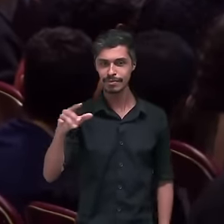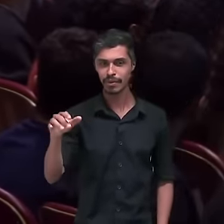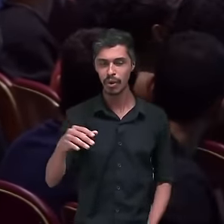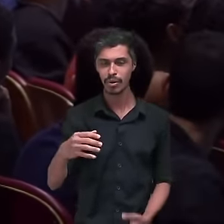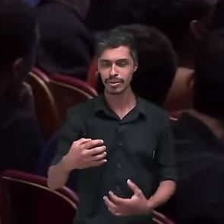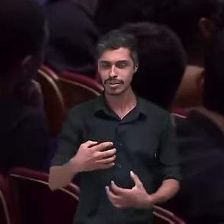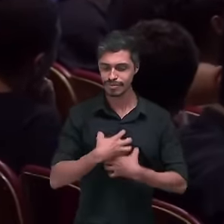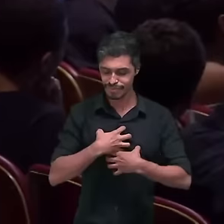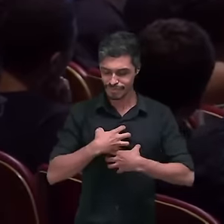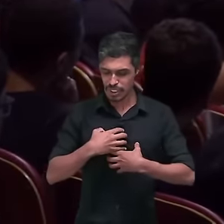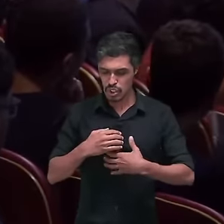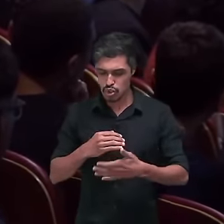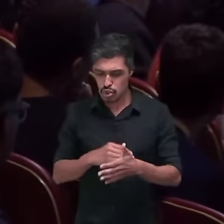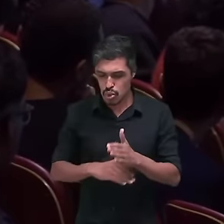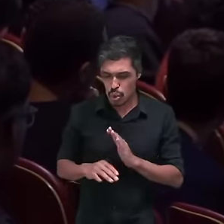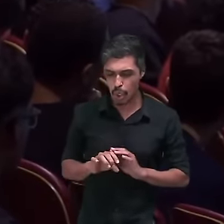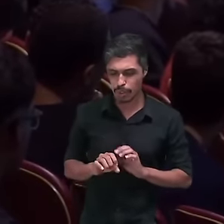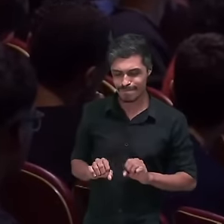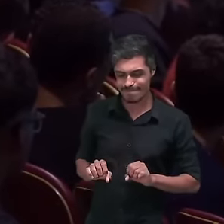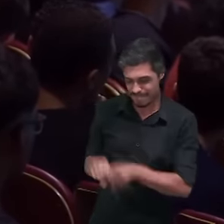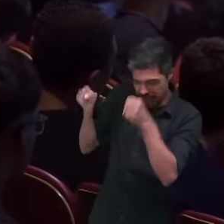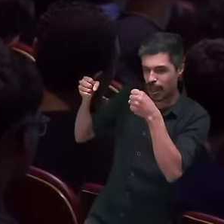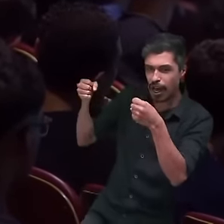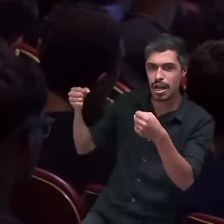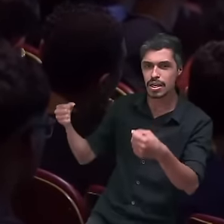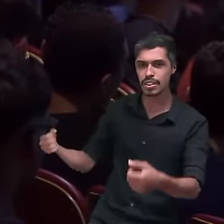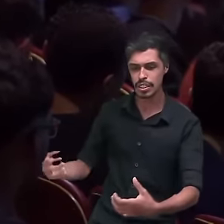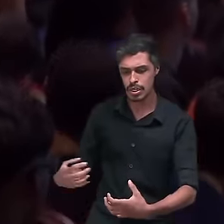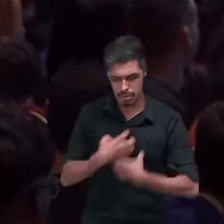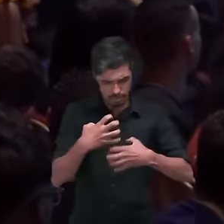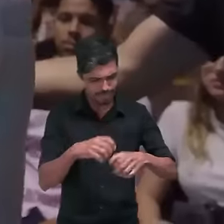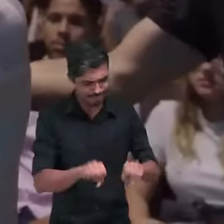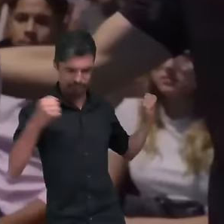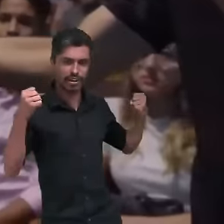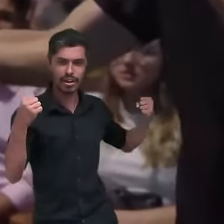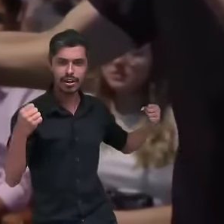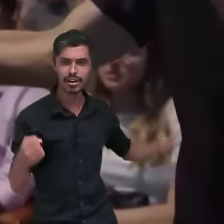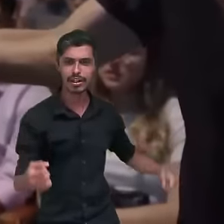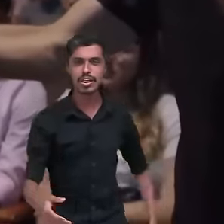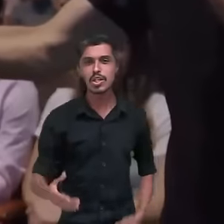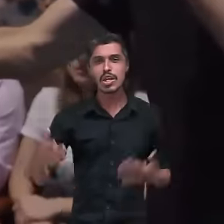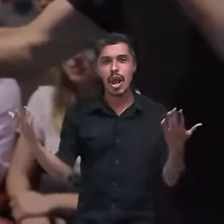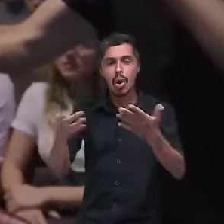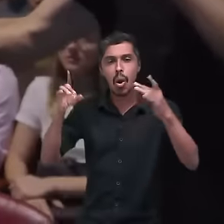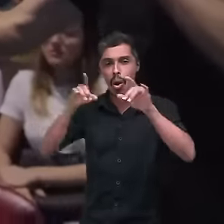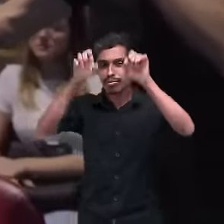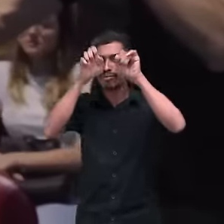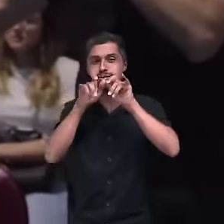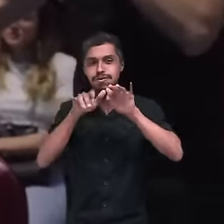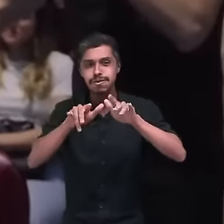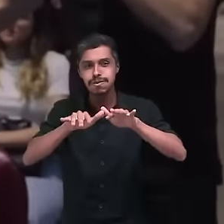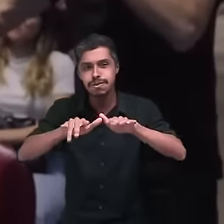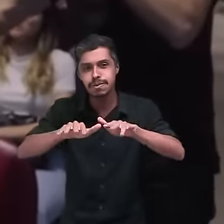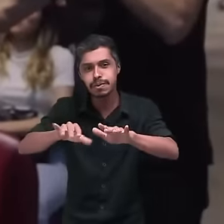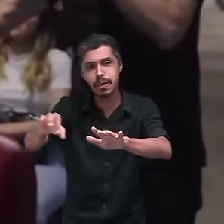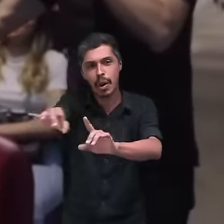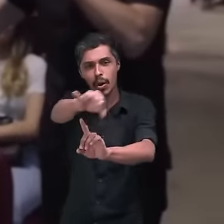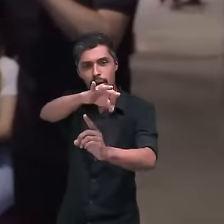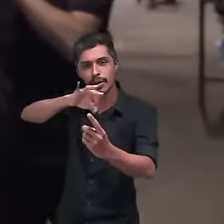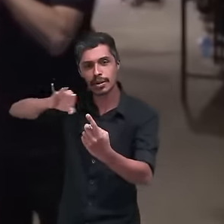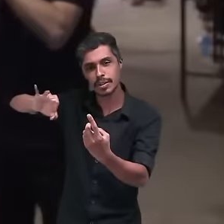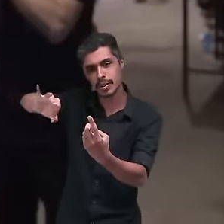quebrantamento. Há uma unção de quebrantamento descendo na igreja. Se chama Espírito